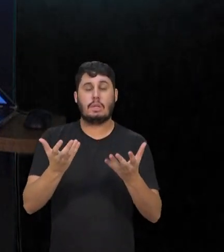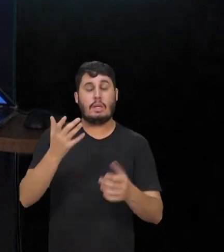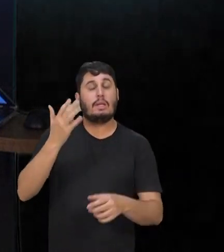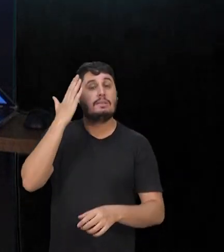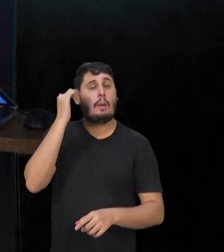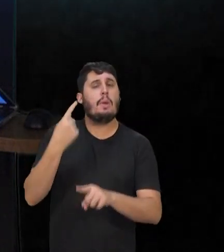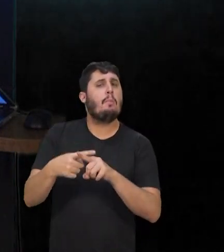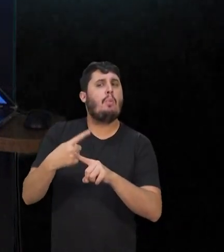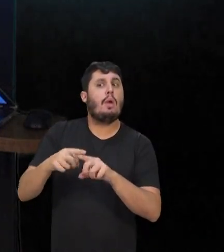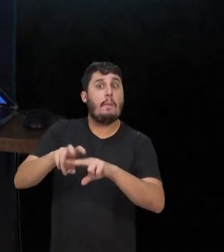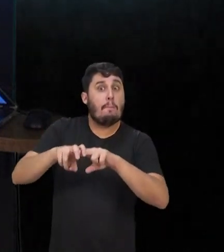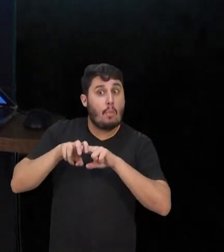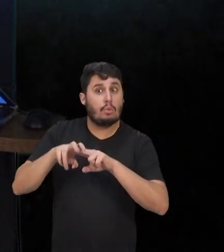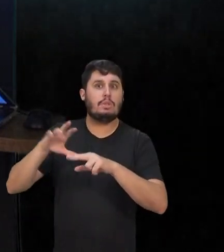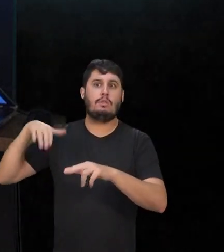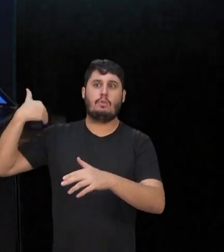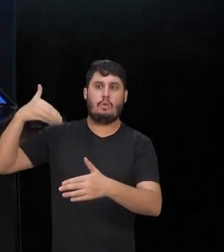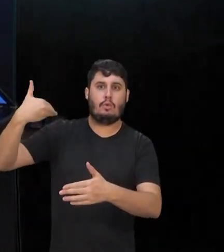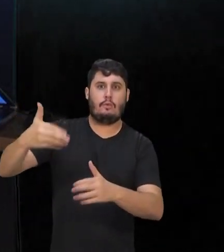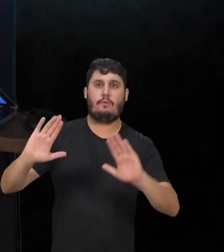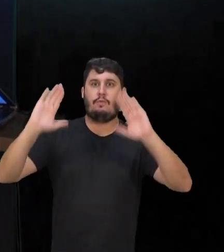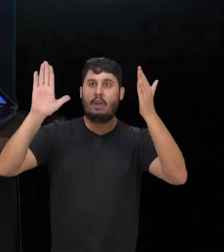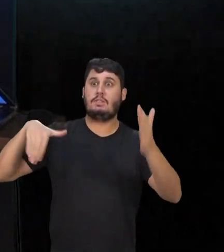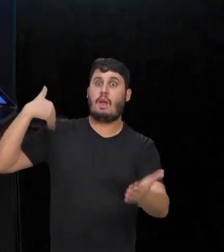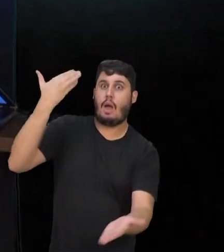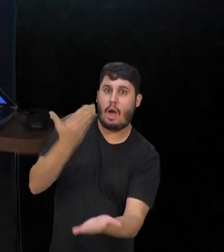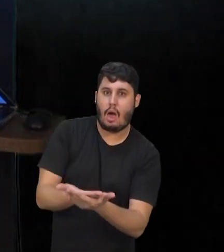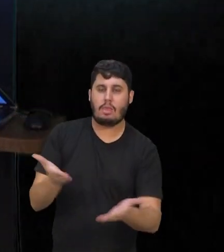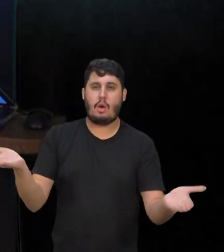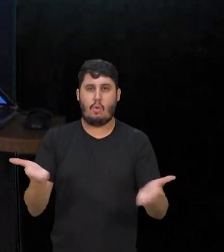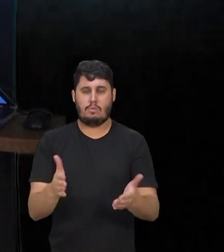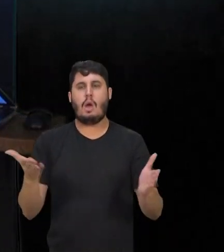qual motivo? Eu vou dar um tempinho aí para vocês analisarem, tá bom?